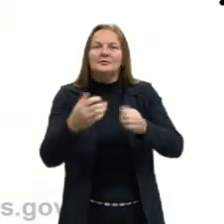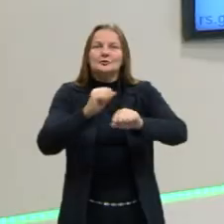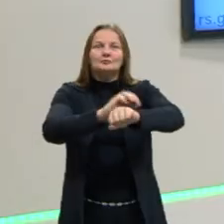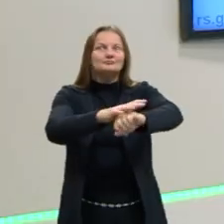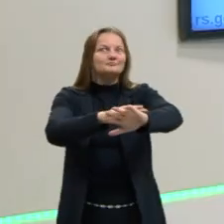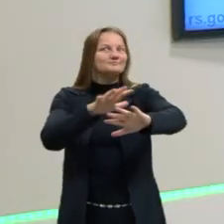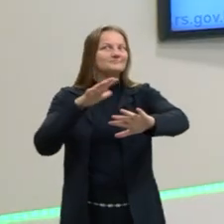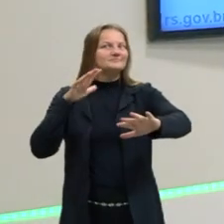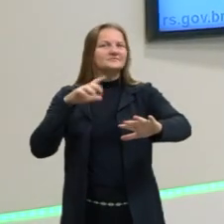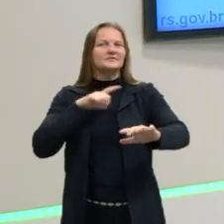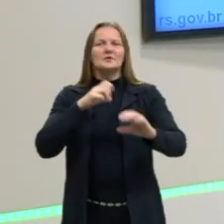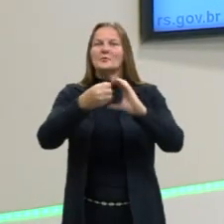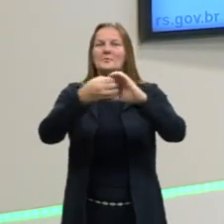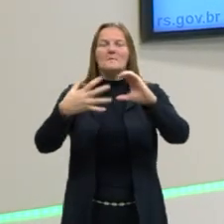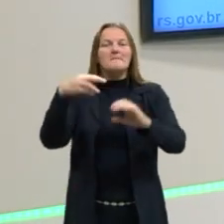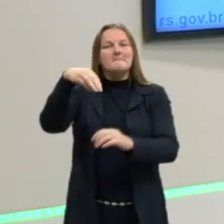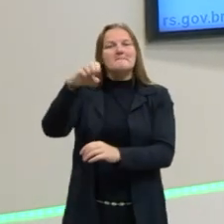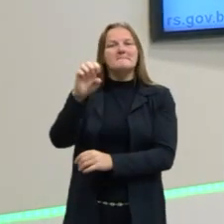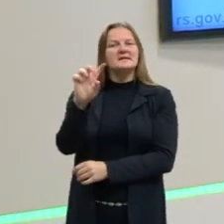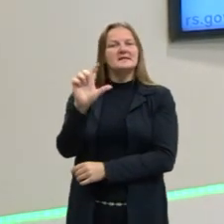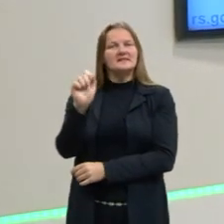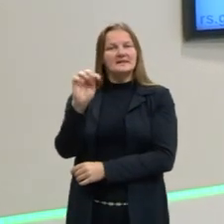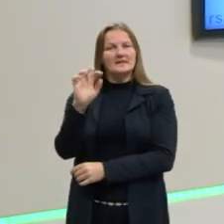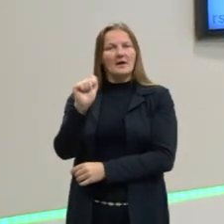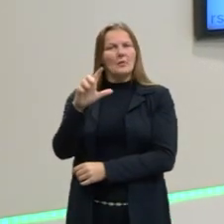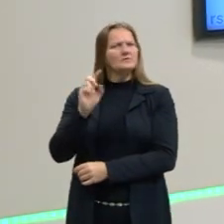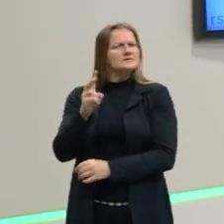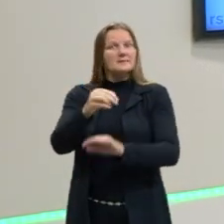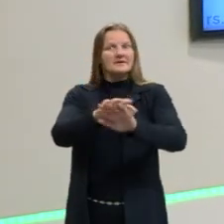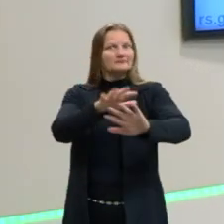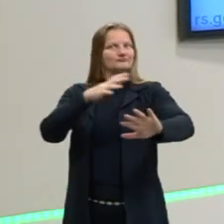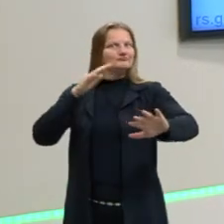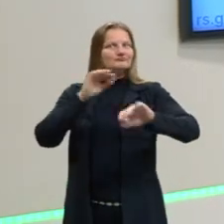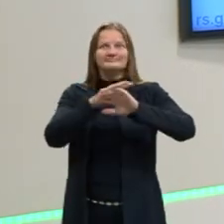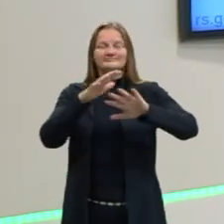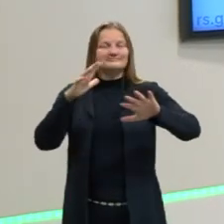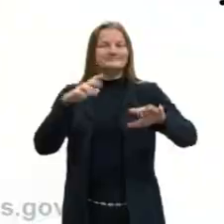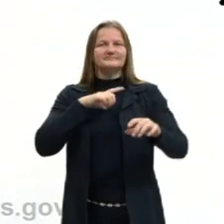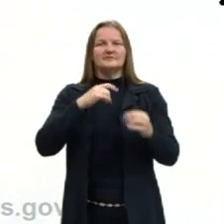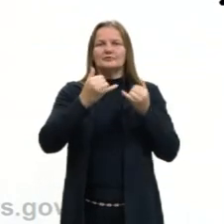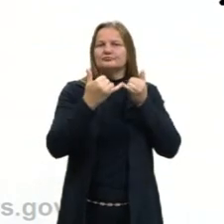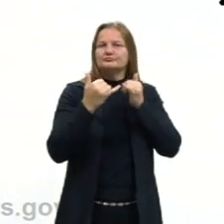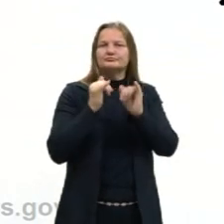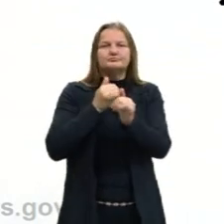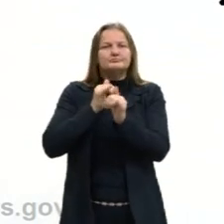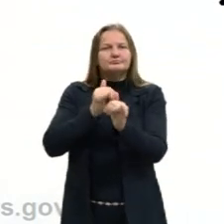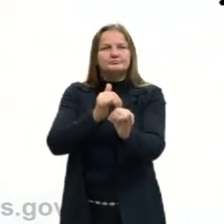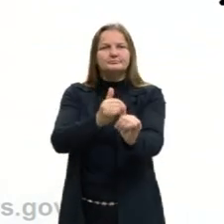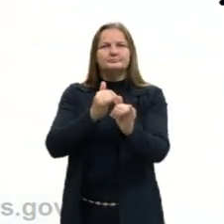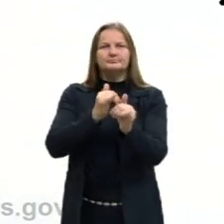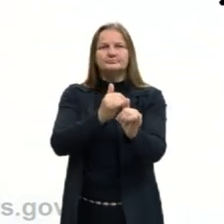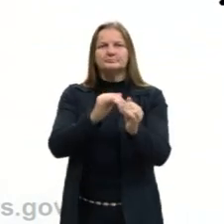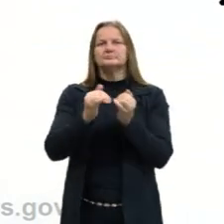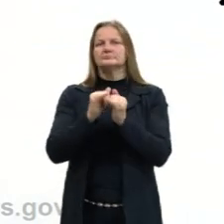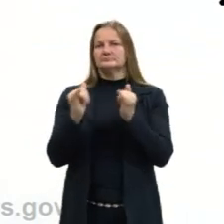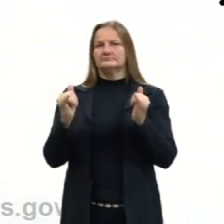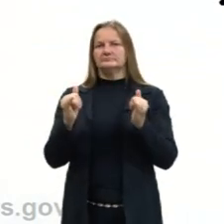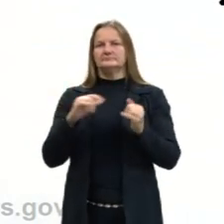brilho característico né Myles tão brilhosos eles têm a características de condutividade térmica e elétrica